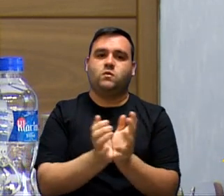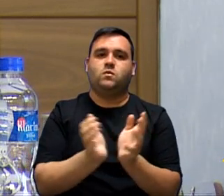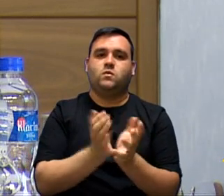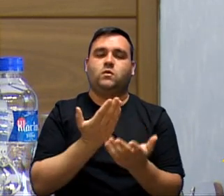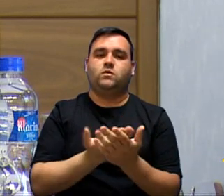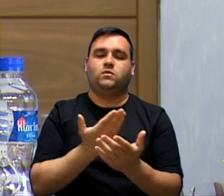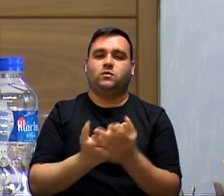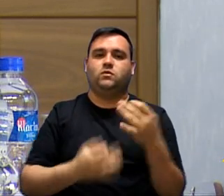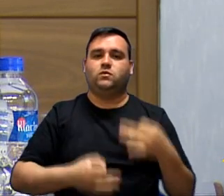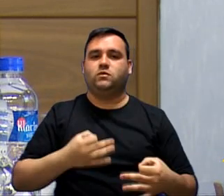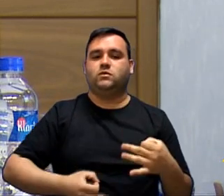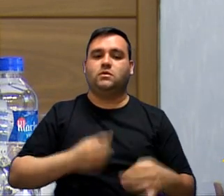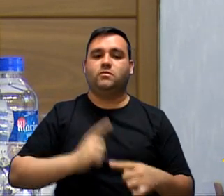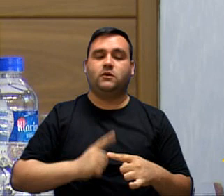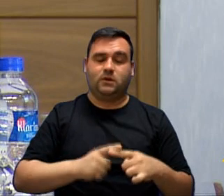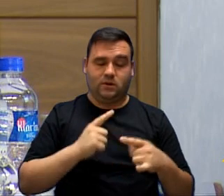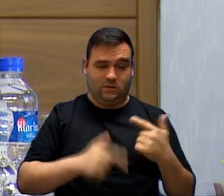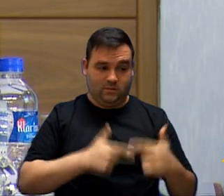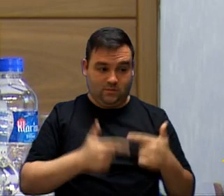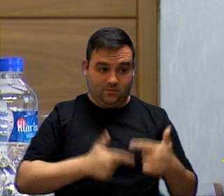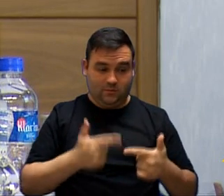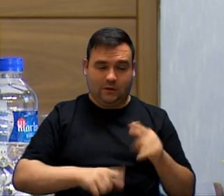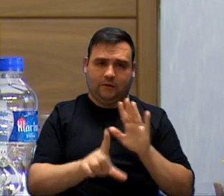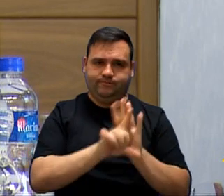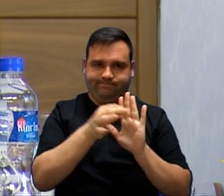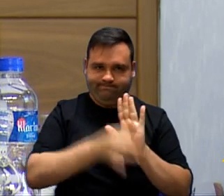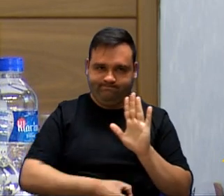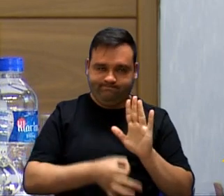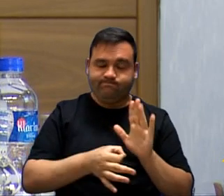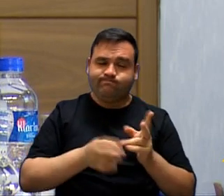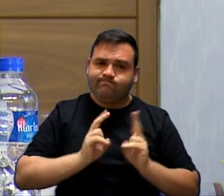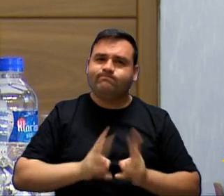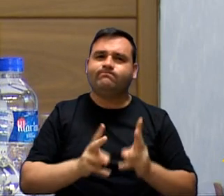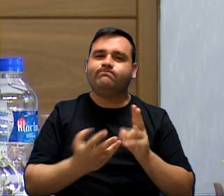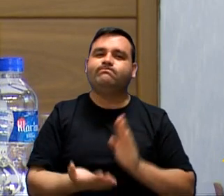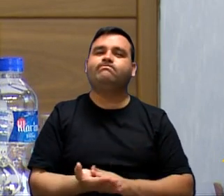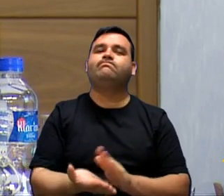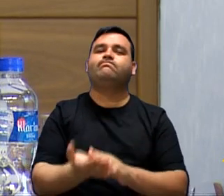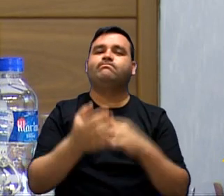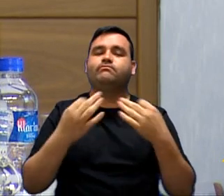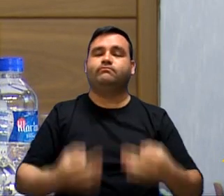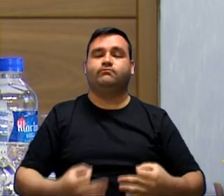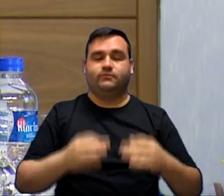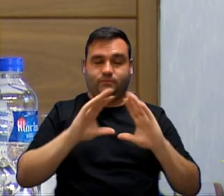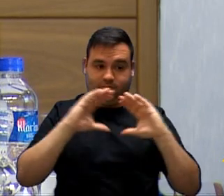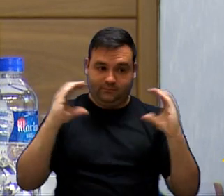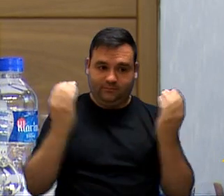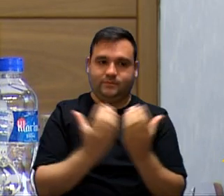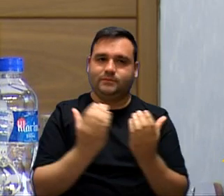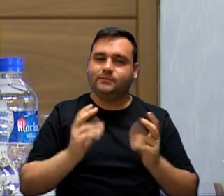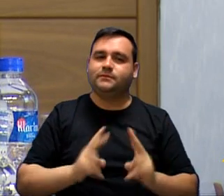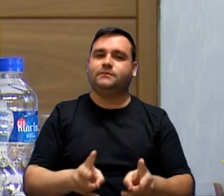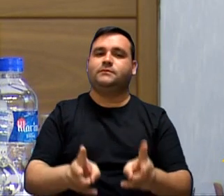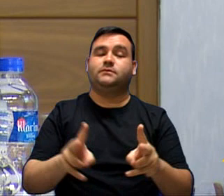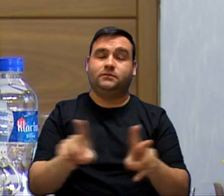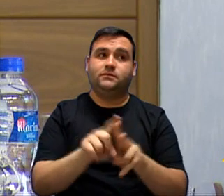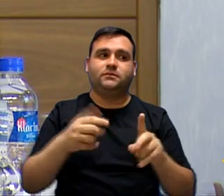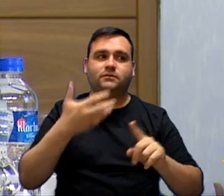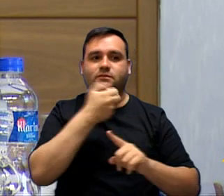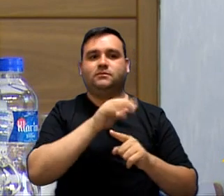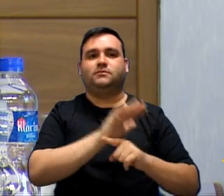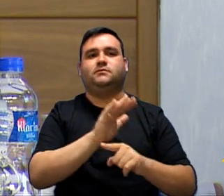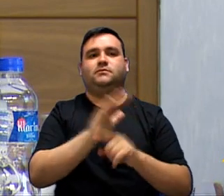Justiça, além de trabalhar pela legalidade, sempre vangloriando o nosso legislativo, preservando a